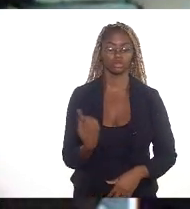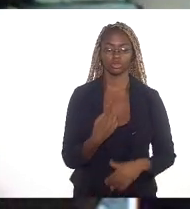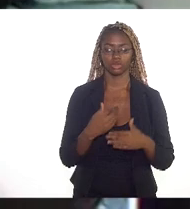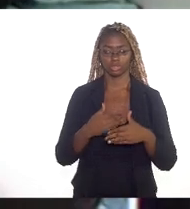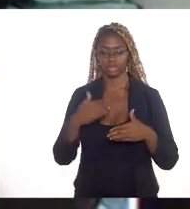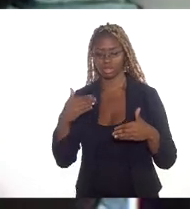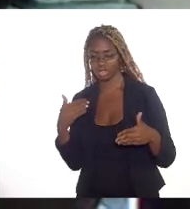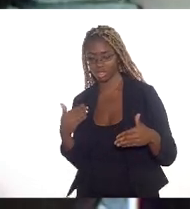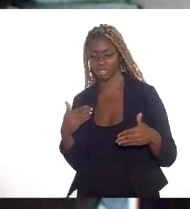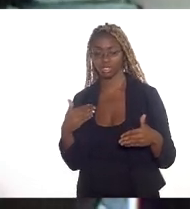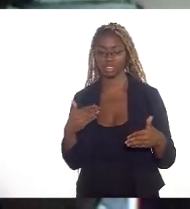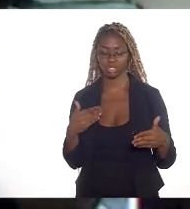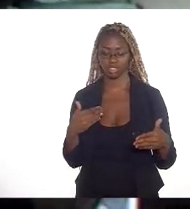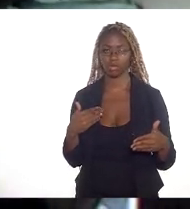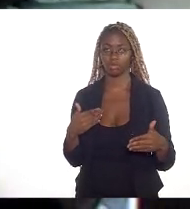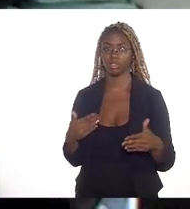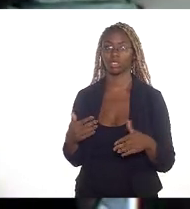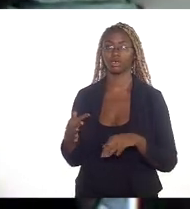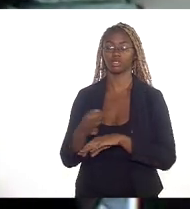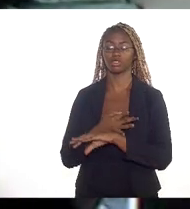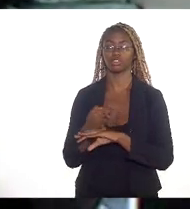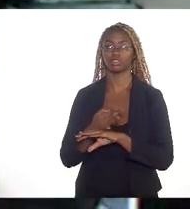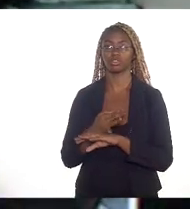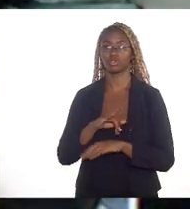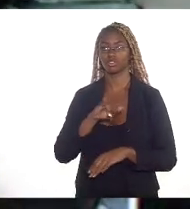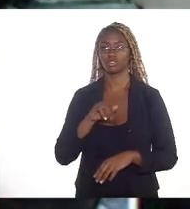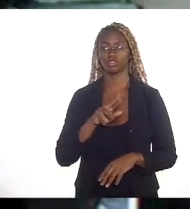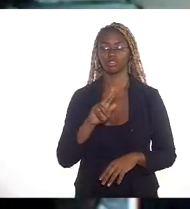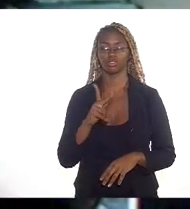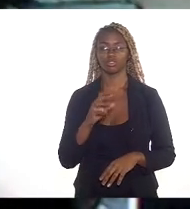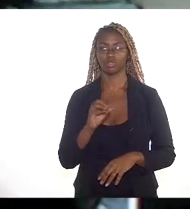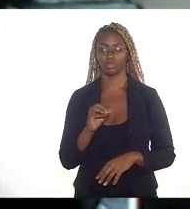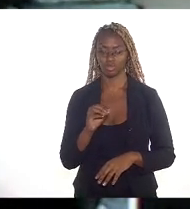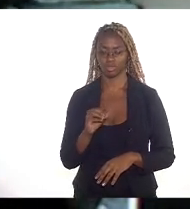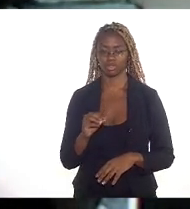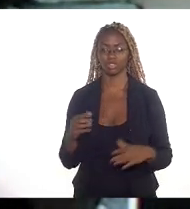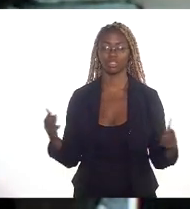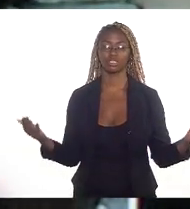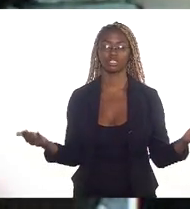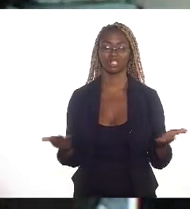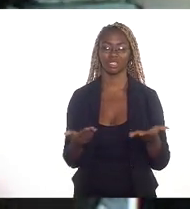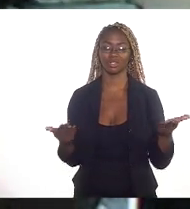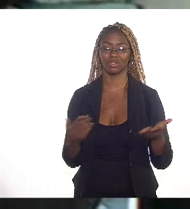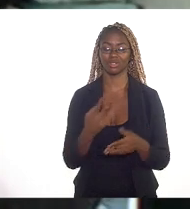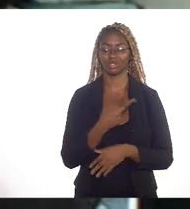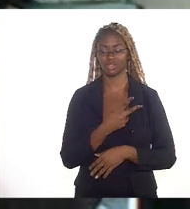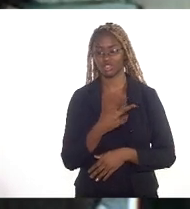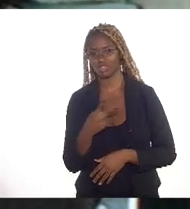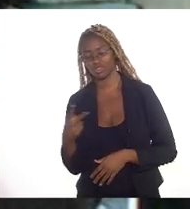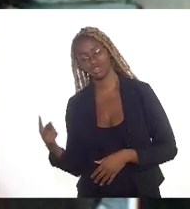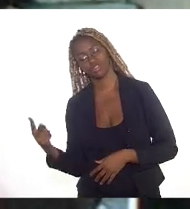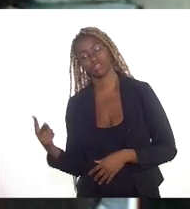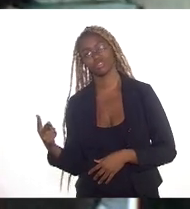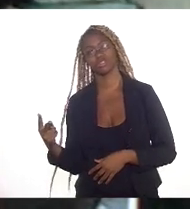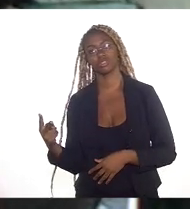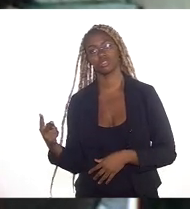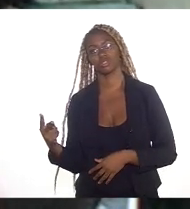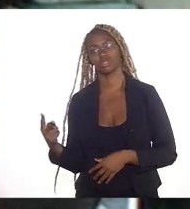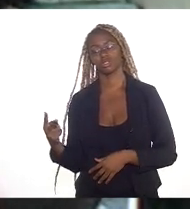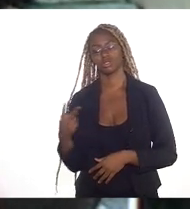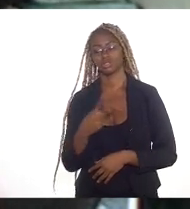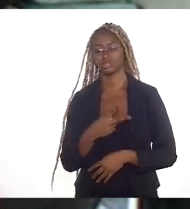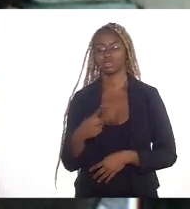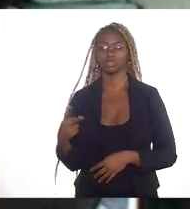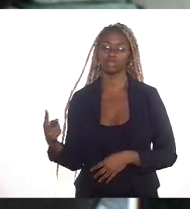o recesso de julho, trazer para agora duas semanas do ano, do